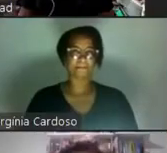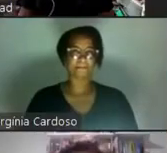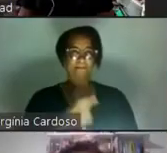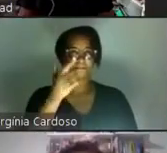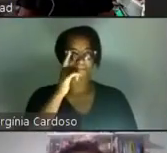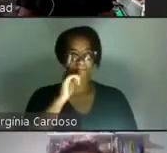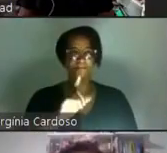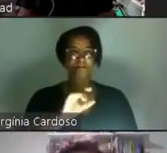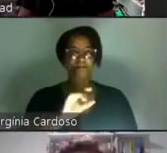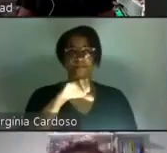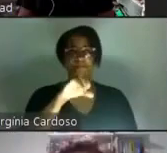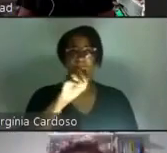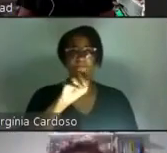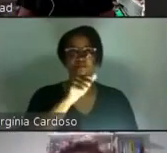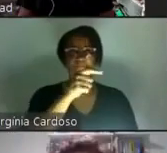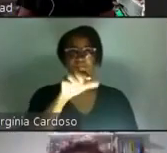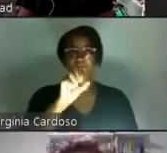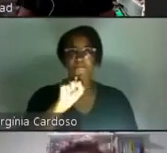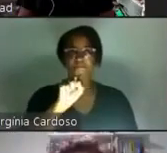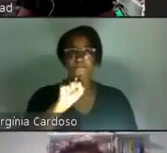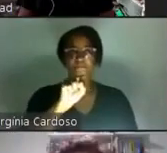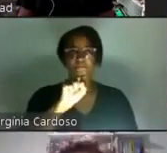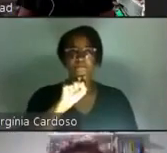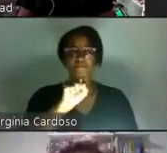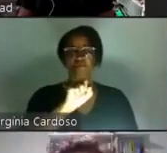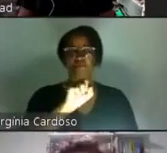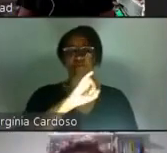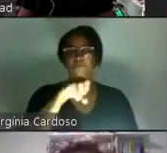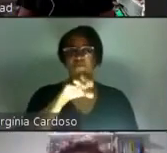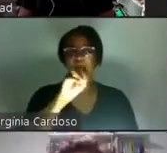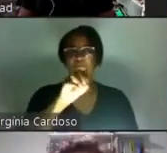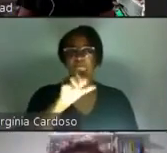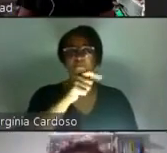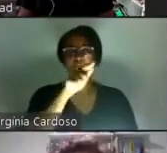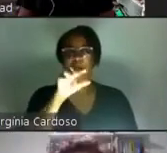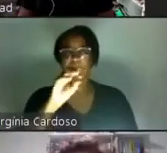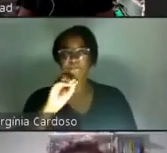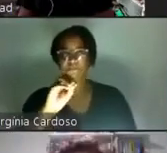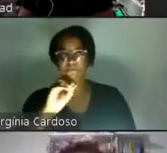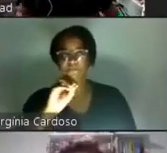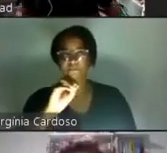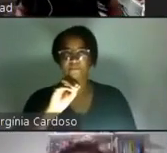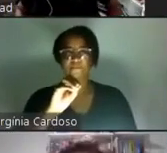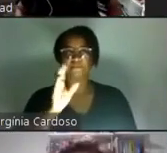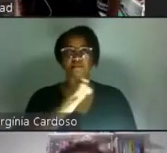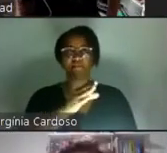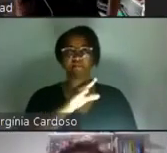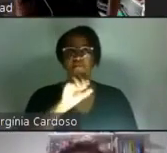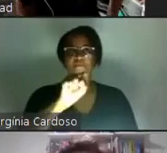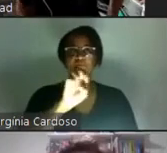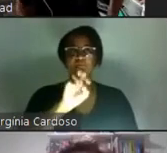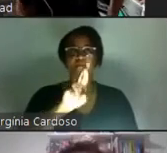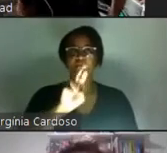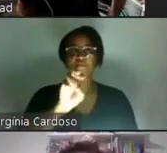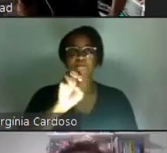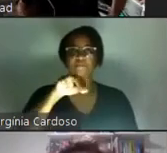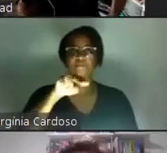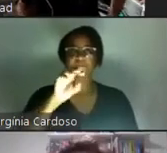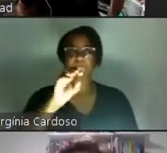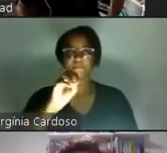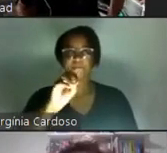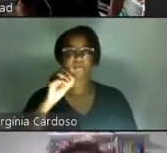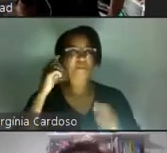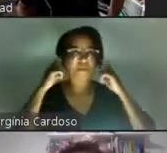João Sereno, mas antes dessa música, eu queria dizer uma poesia. Tocar com esse negócio aqui no vídeo, a gente fica caindo do vídeo esse negócio, a gente